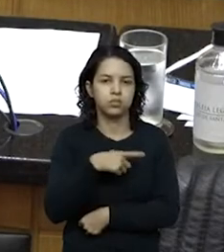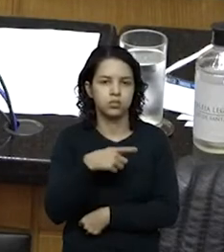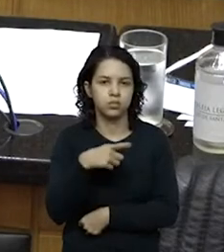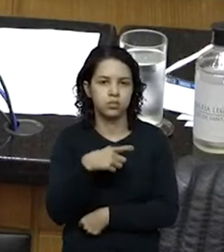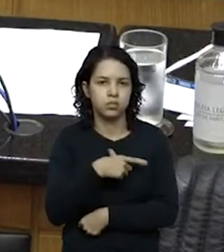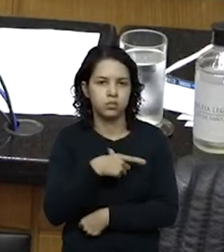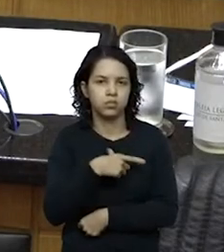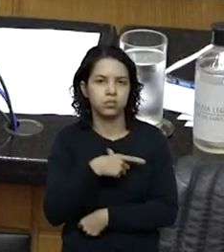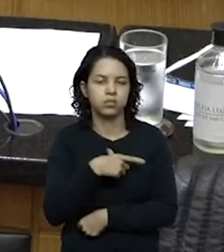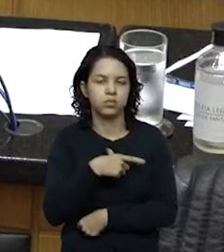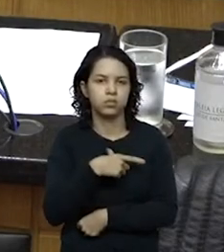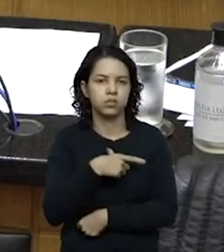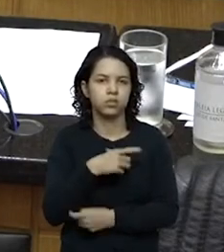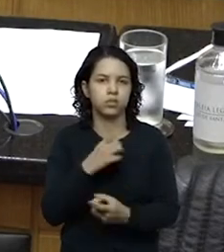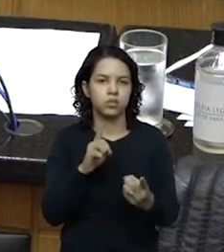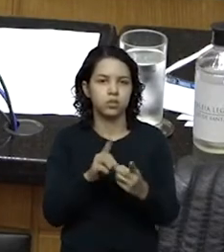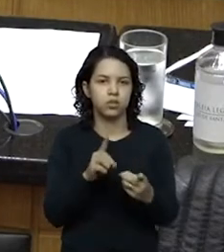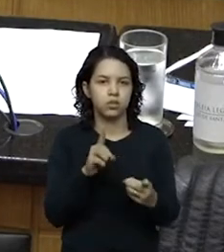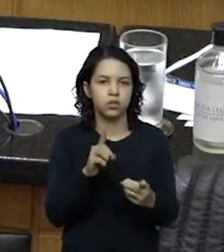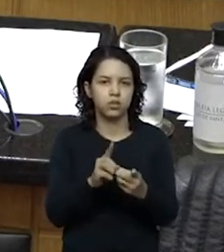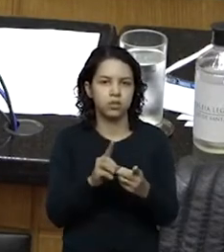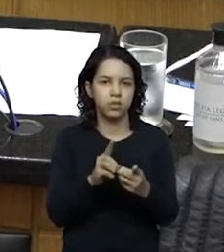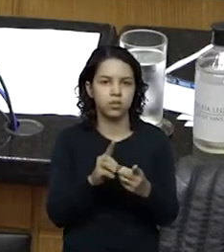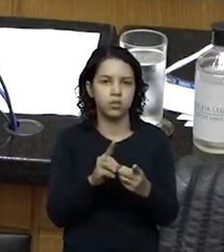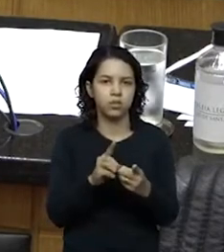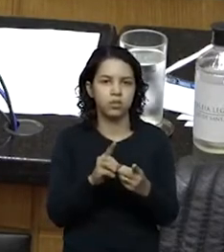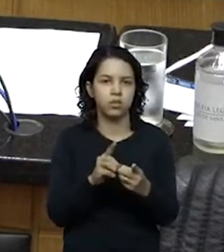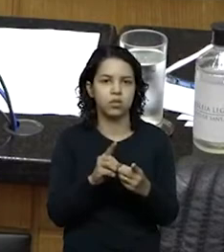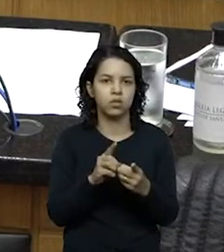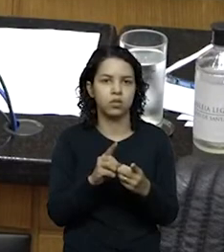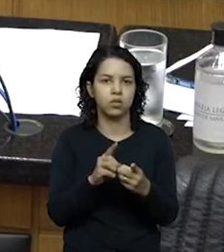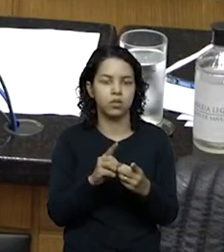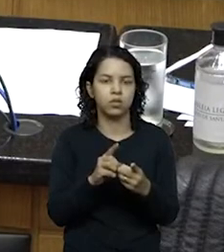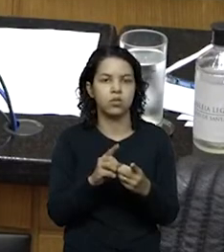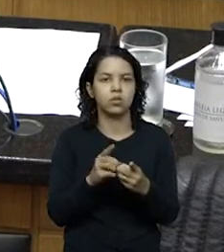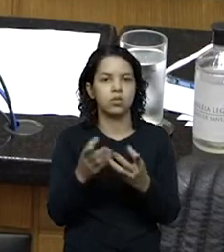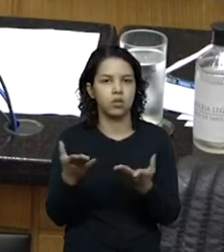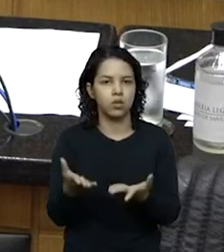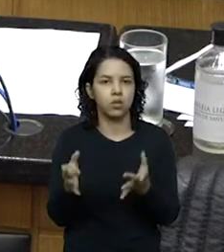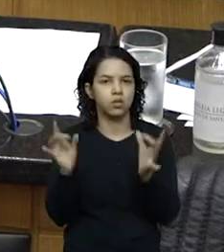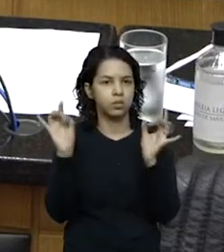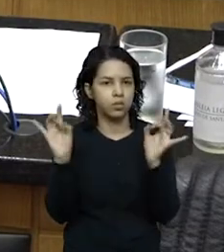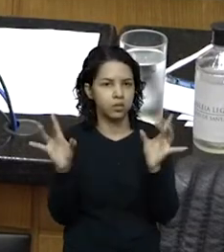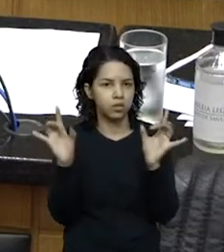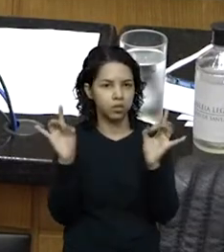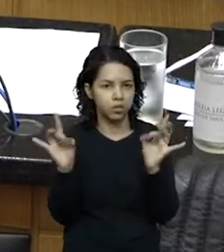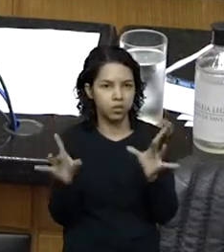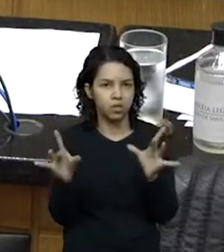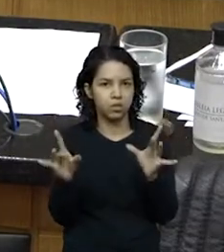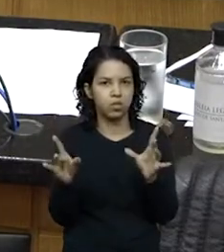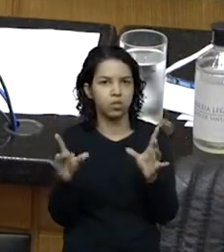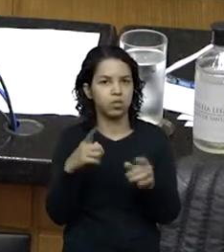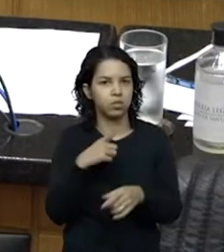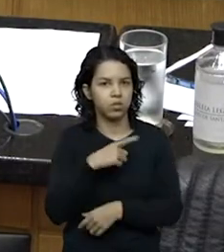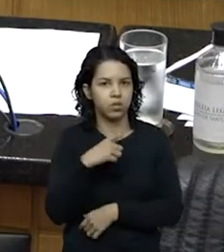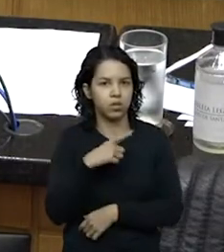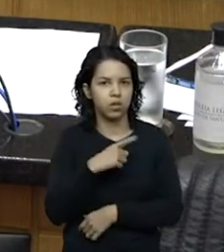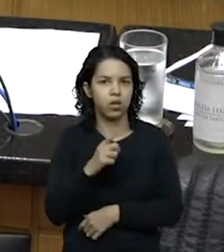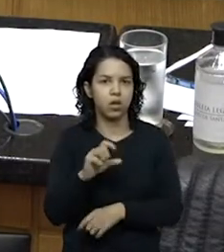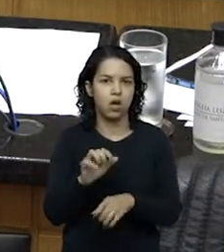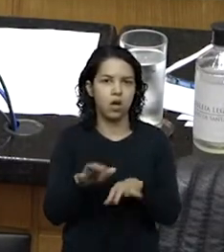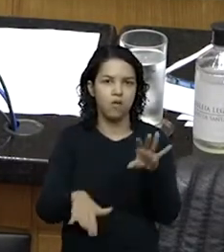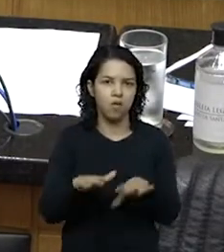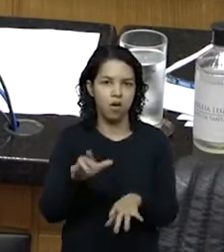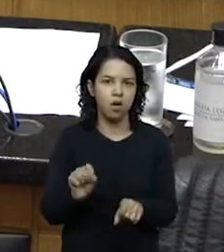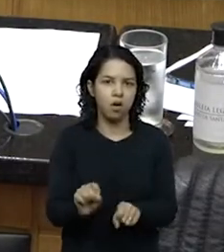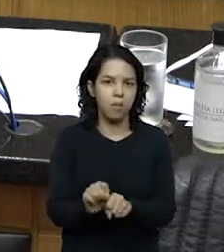uma atendimento é de um caso de um caso especial né como as vezes é uma fraturam